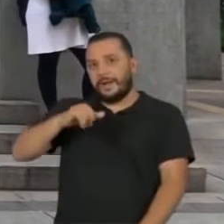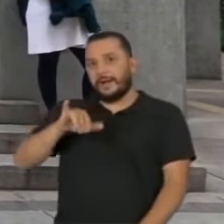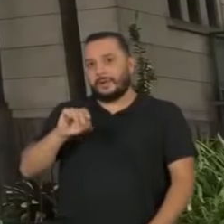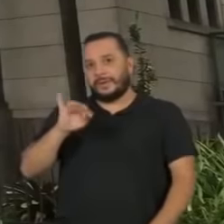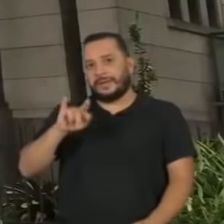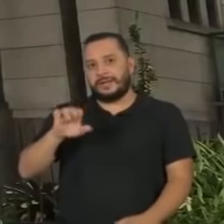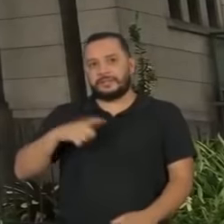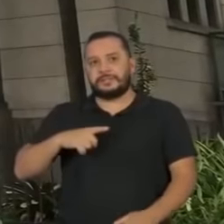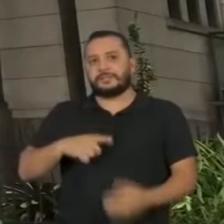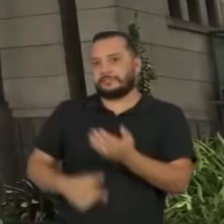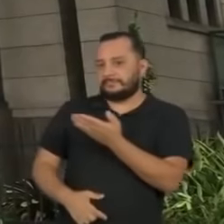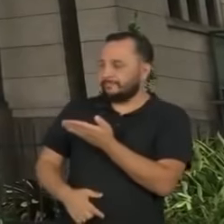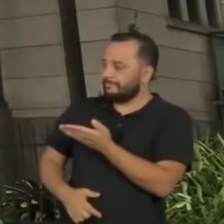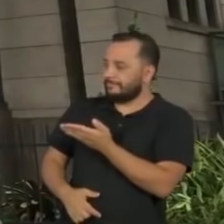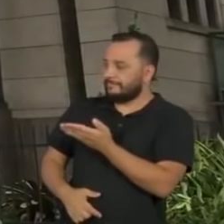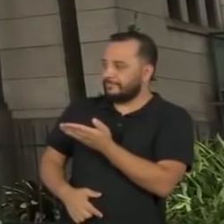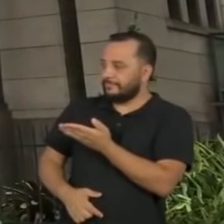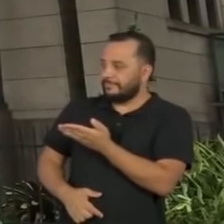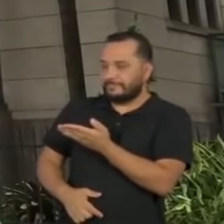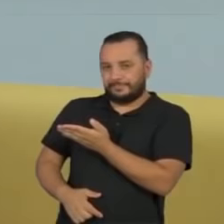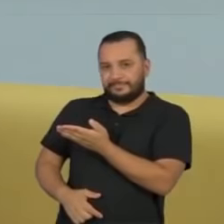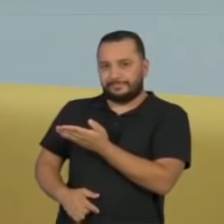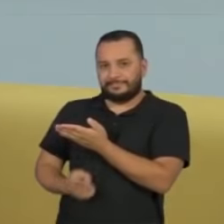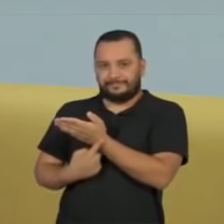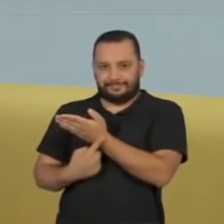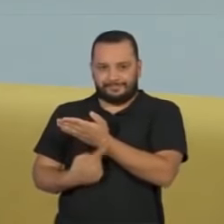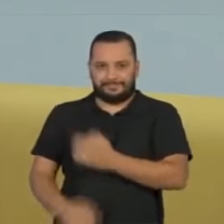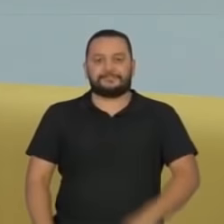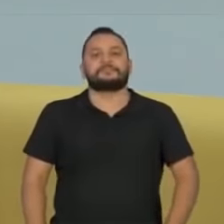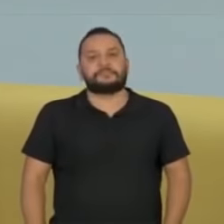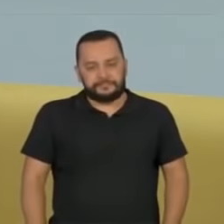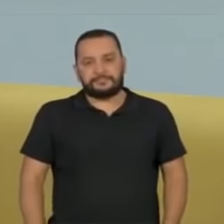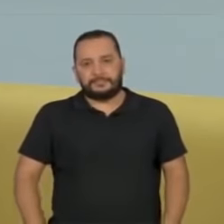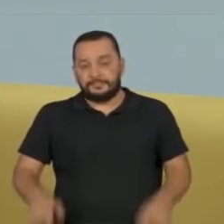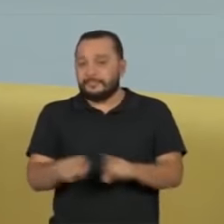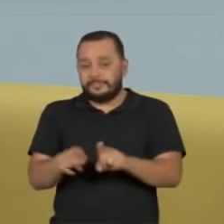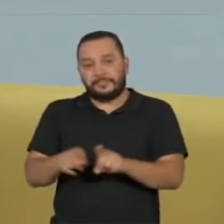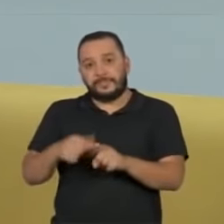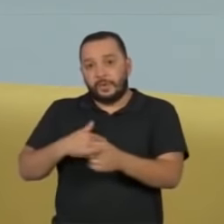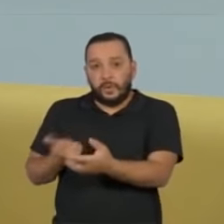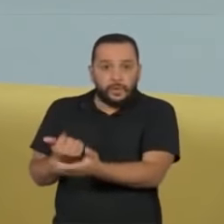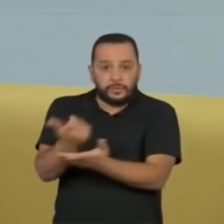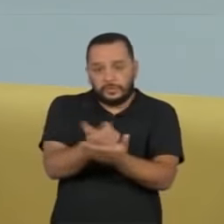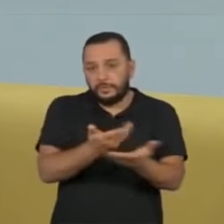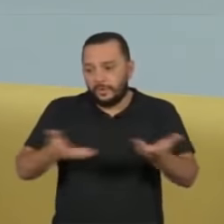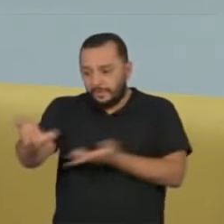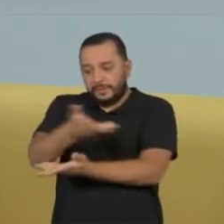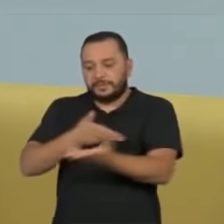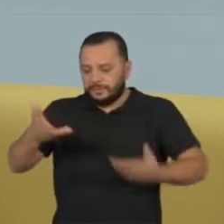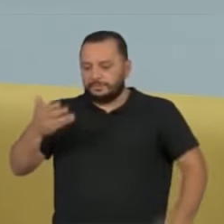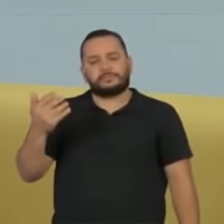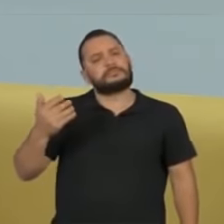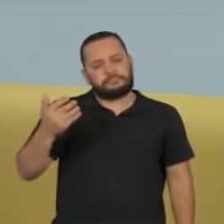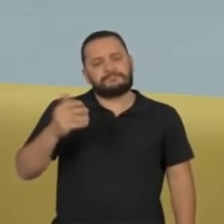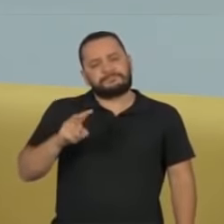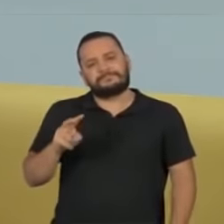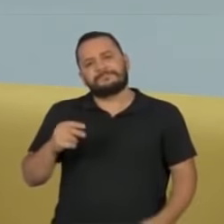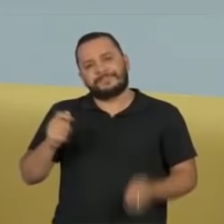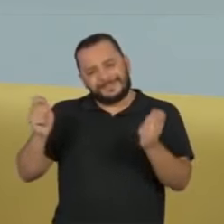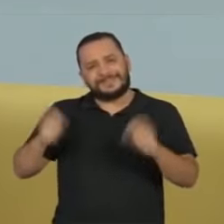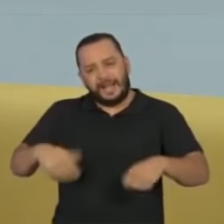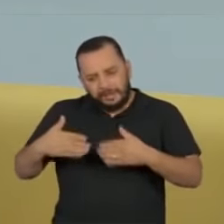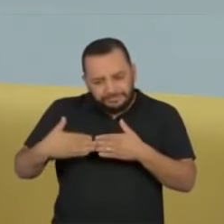sexta, das 10 da manhã às 7 da noite. E o consumo compartilhado virou uma tendência, principalmente entre a